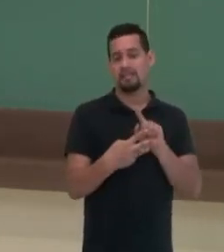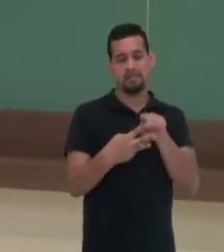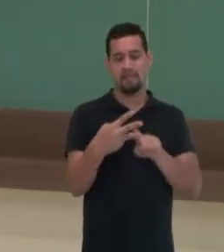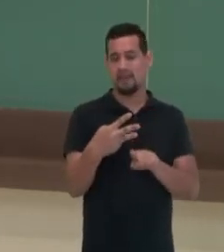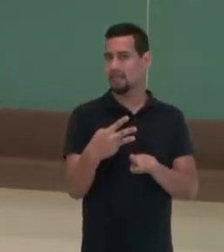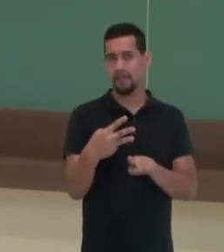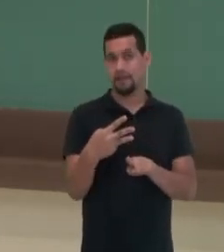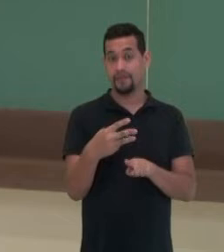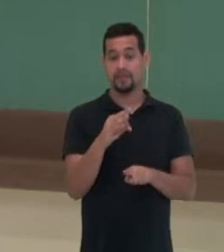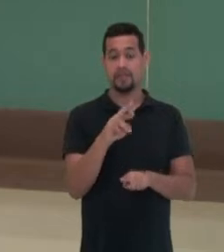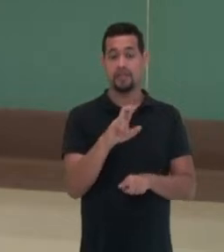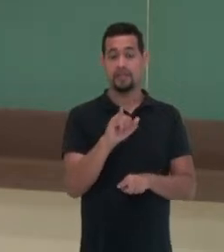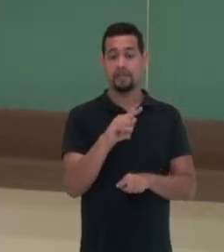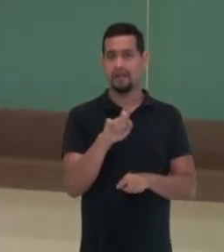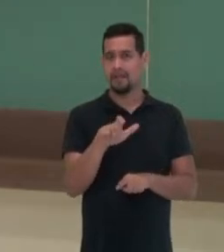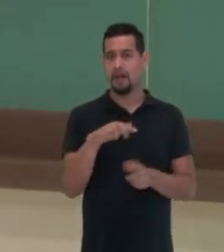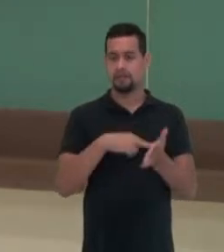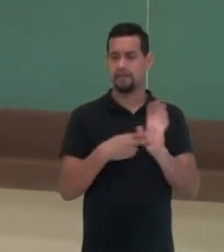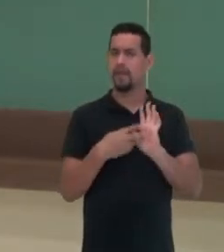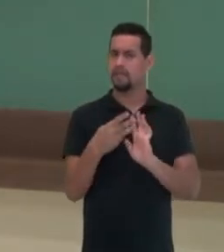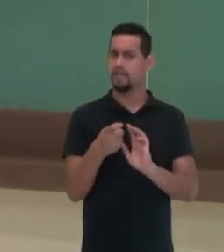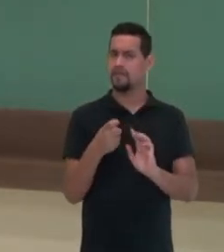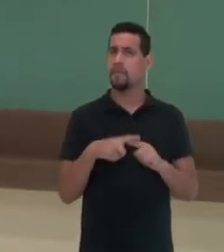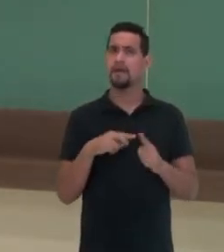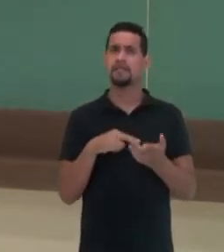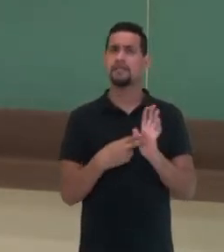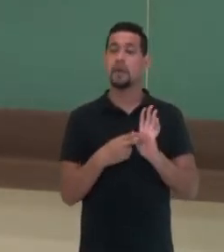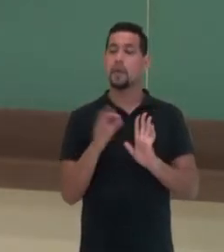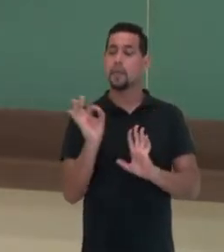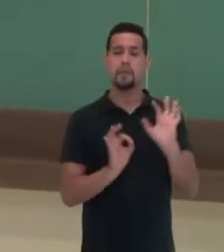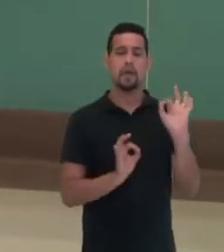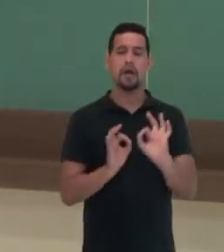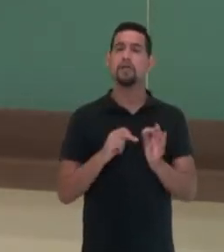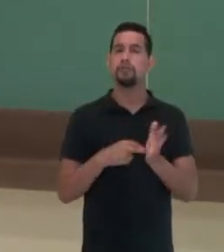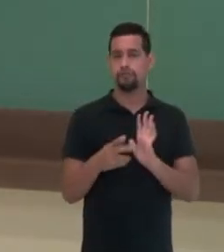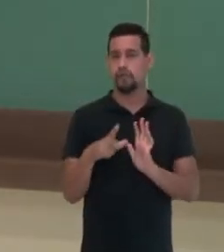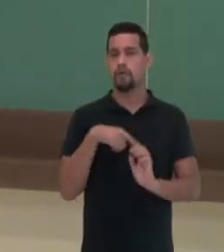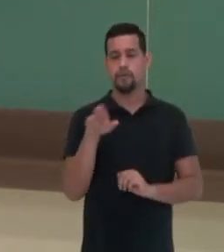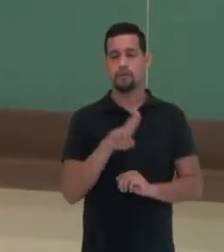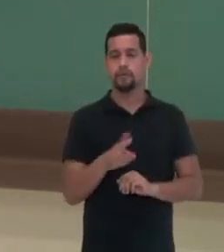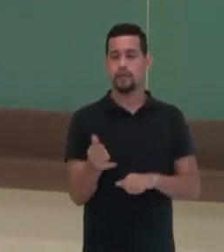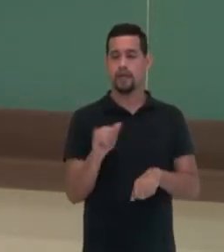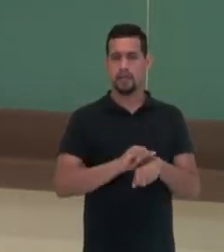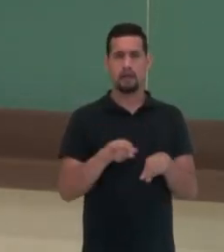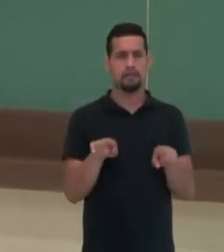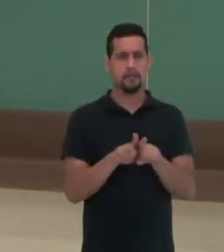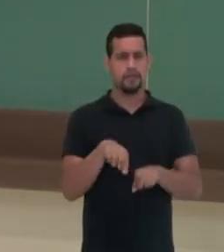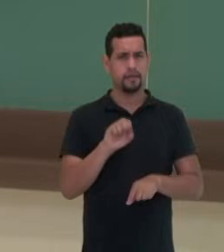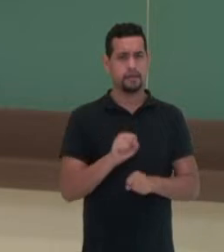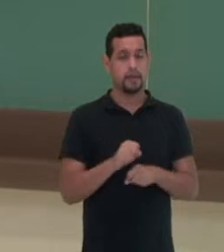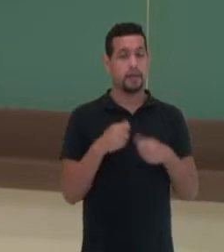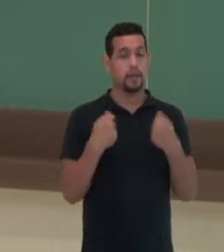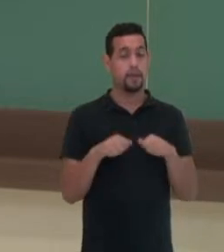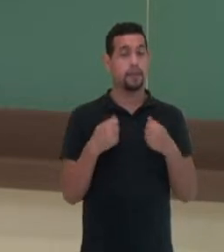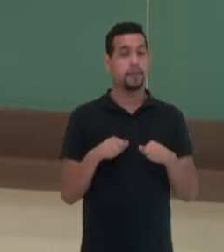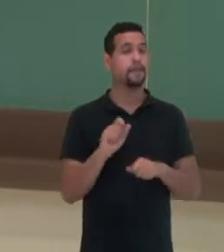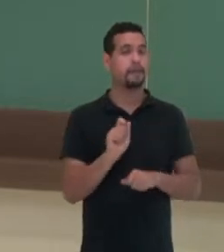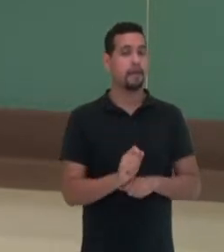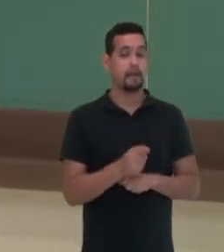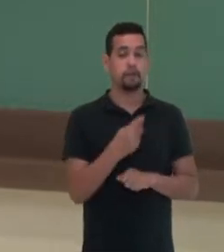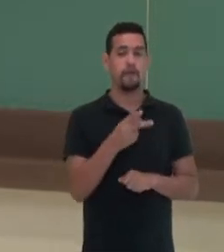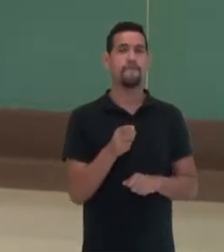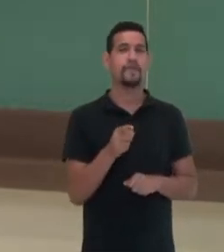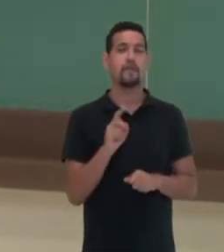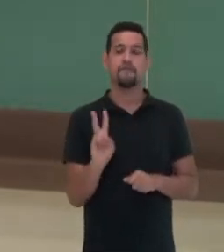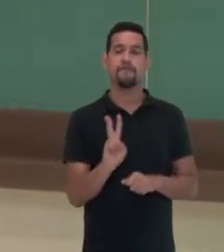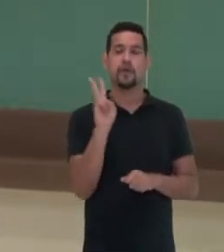cuidado. Triplicar é 3 vezes. Mas nessa situação de porcentagem, eu já tenho o capital inicial, então eu preciso de mais 2 vezes o